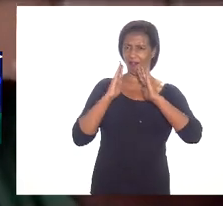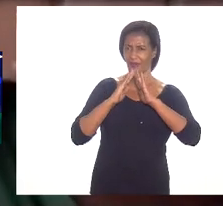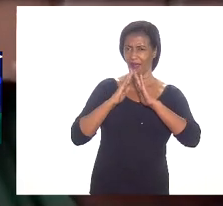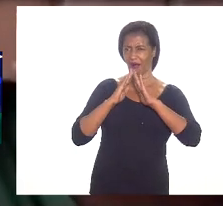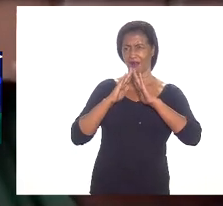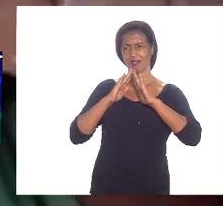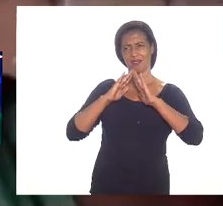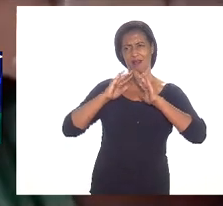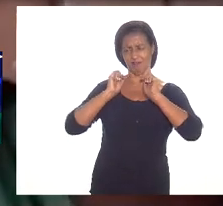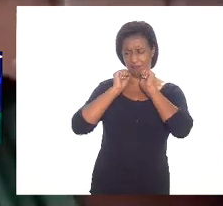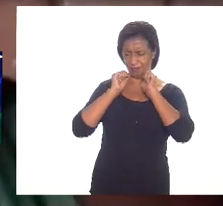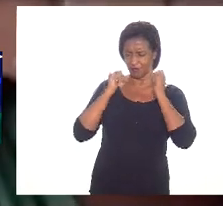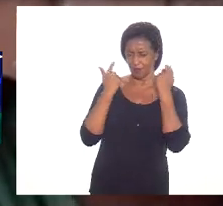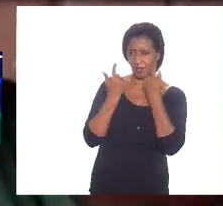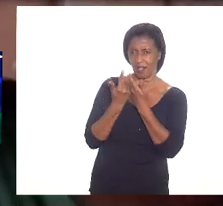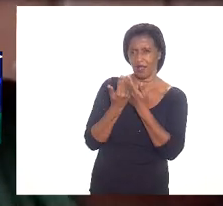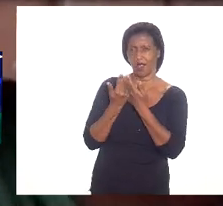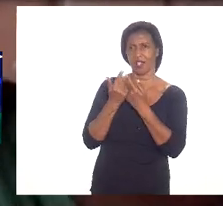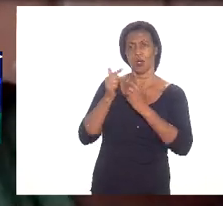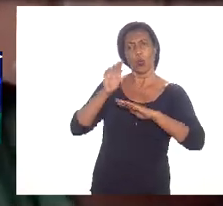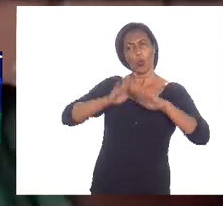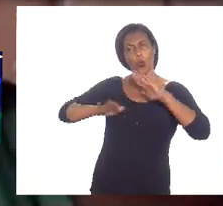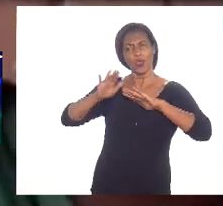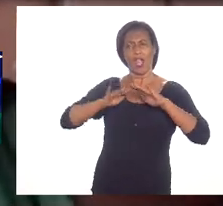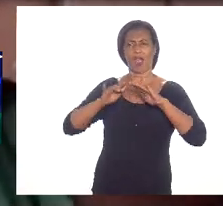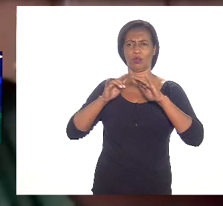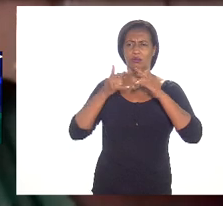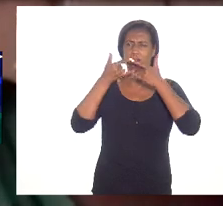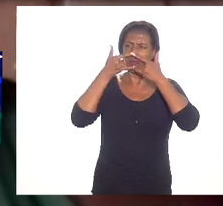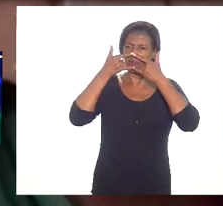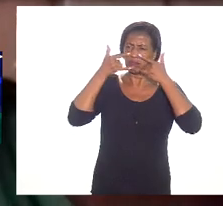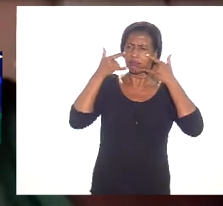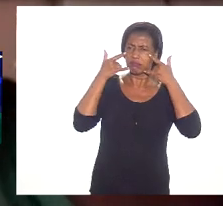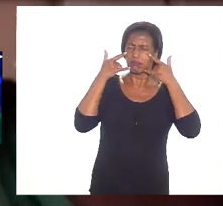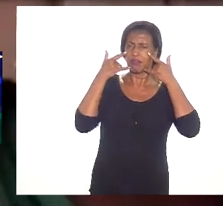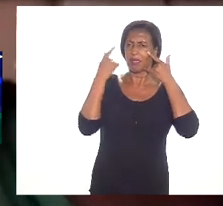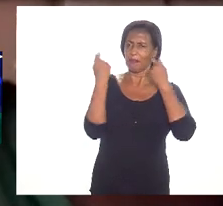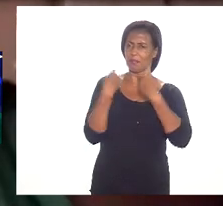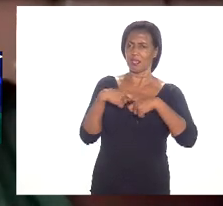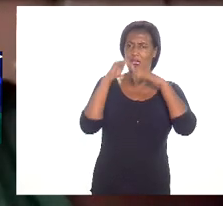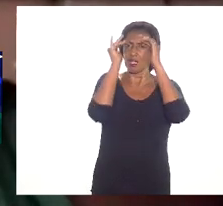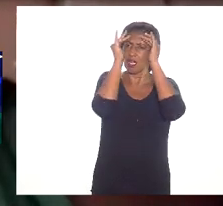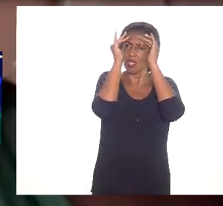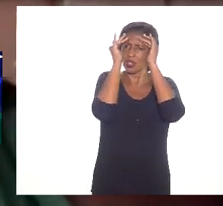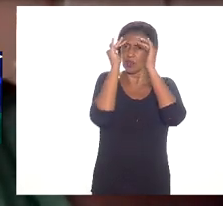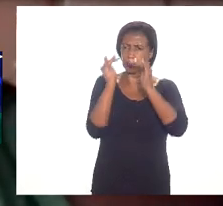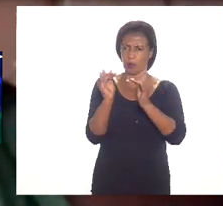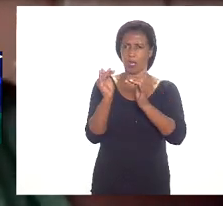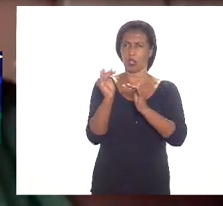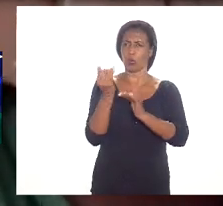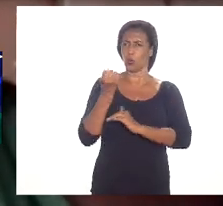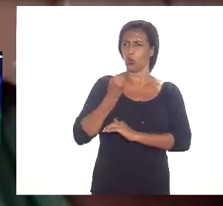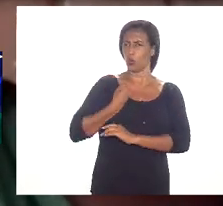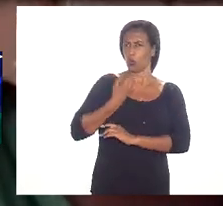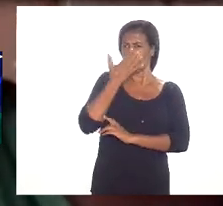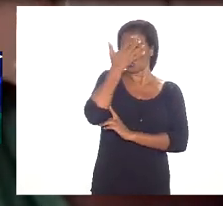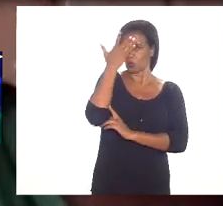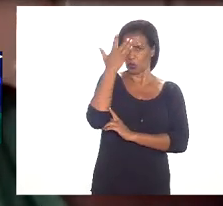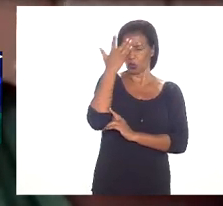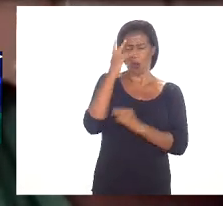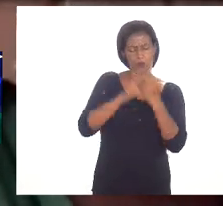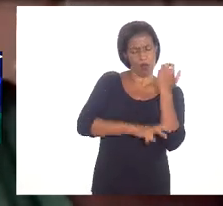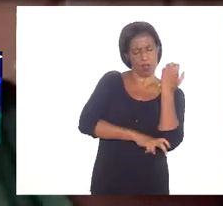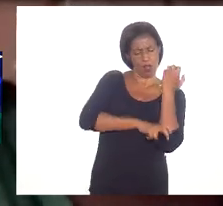tem esse cuidado pelo menos né se umas imagens cara se mantenha o respeito ao quantitativo de pessoas no